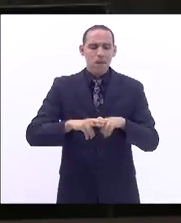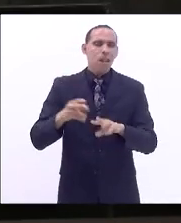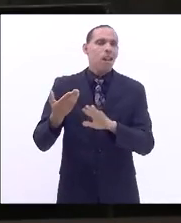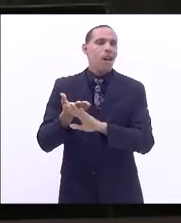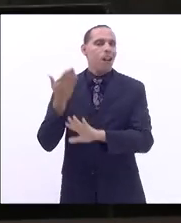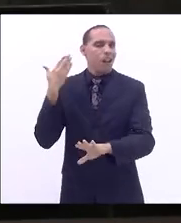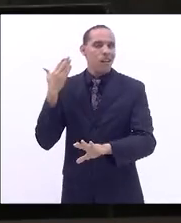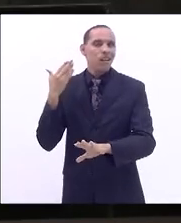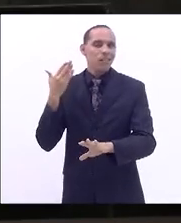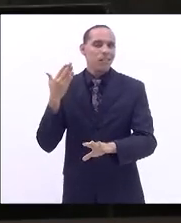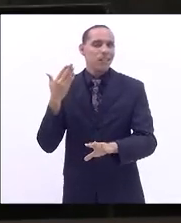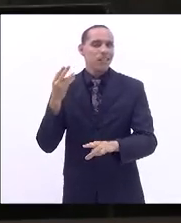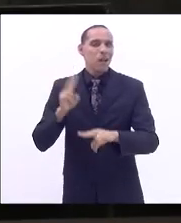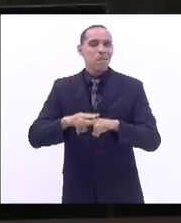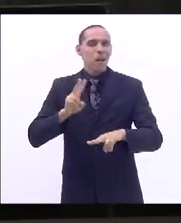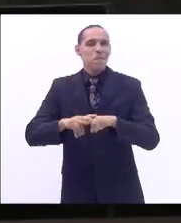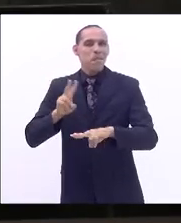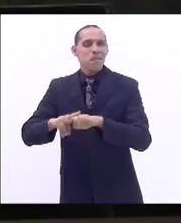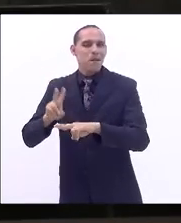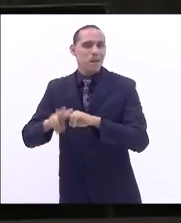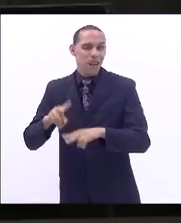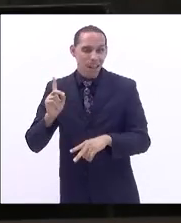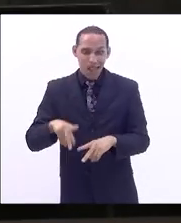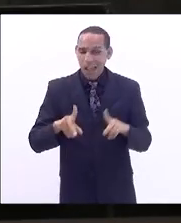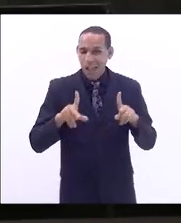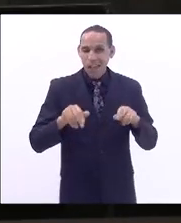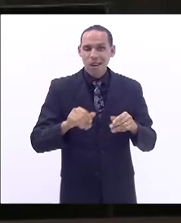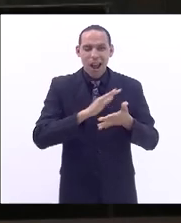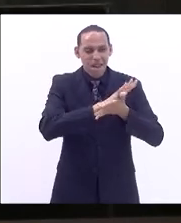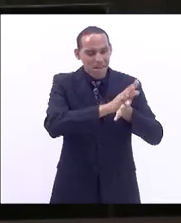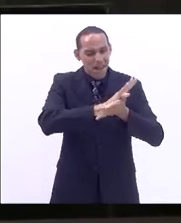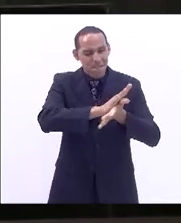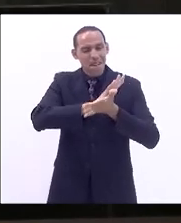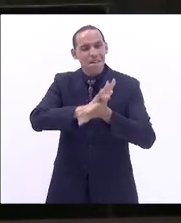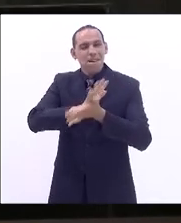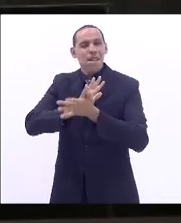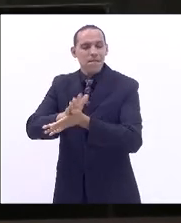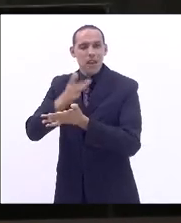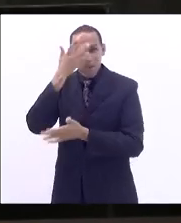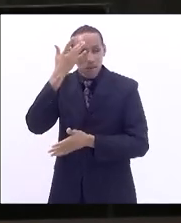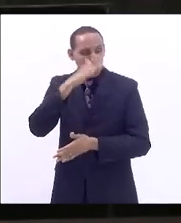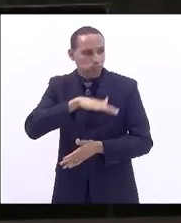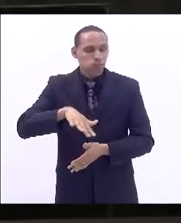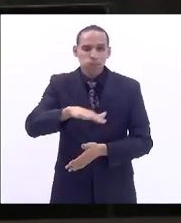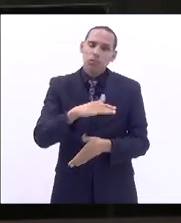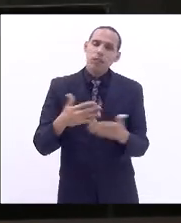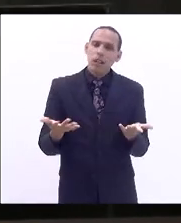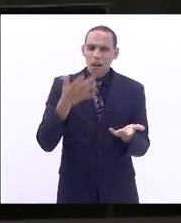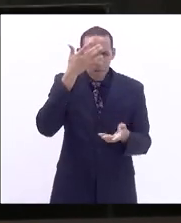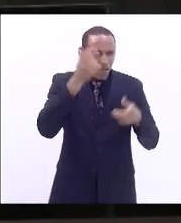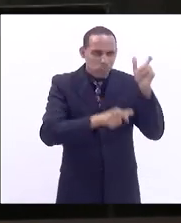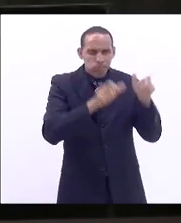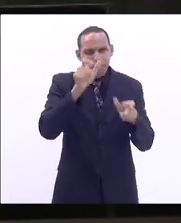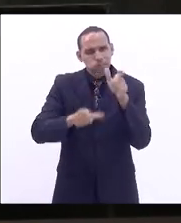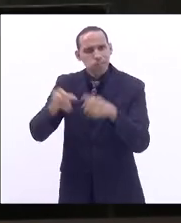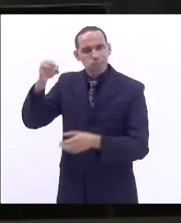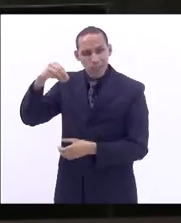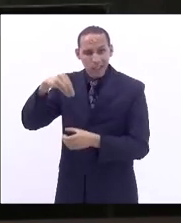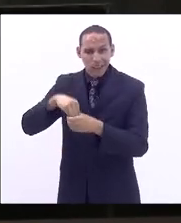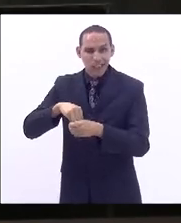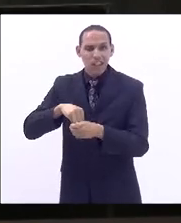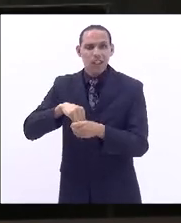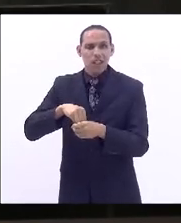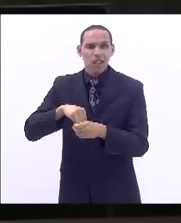pelo sistema carcerário que é uma máquina de moer gente então essas pessoas que estão ali